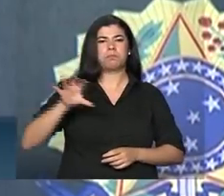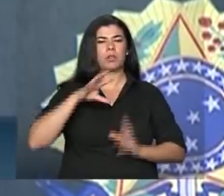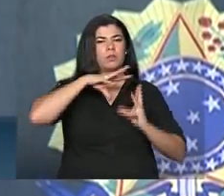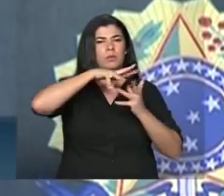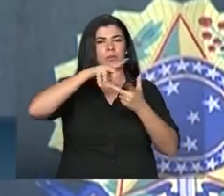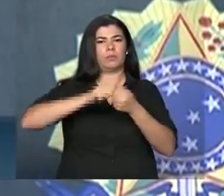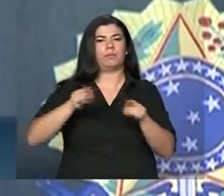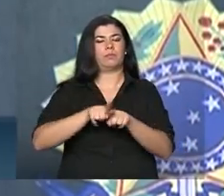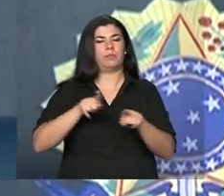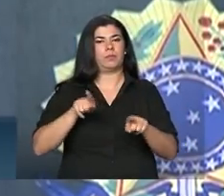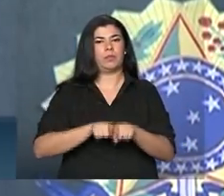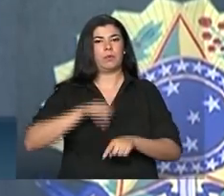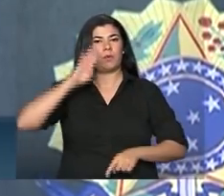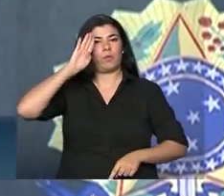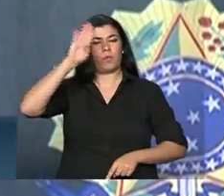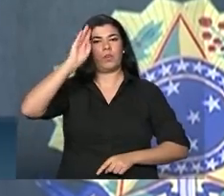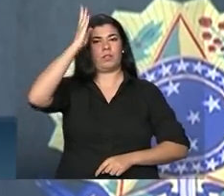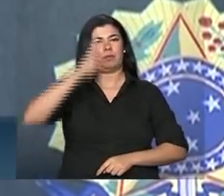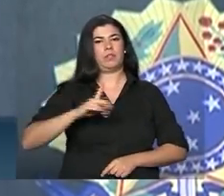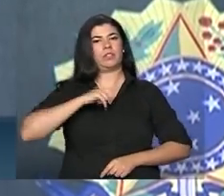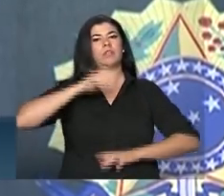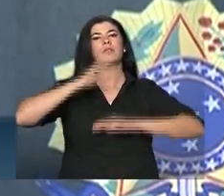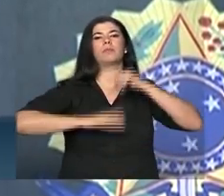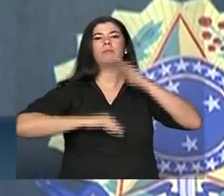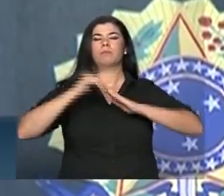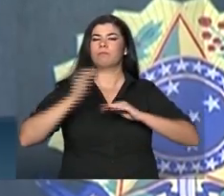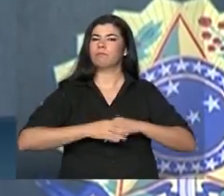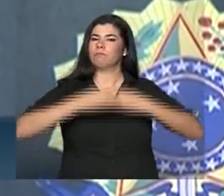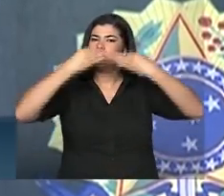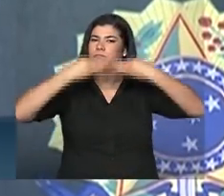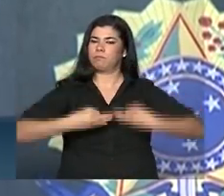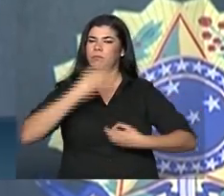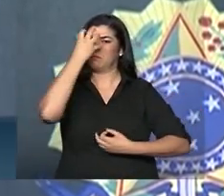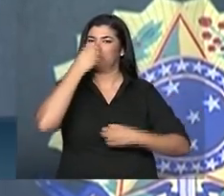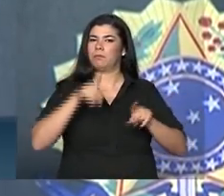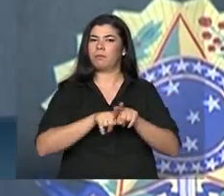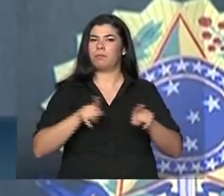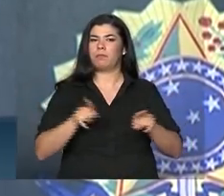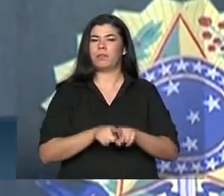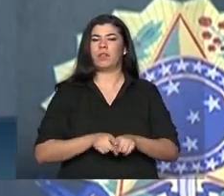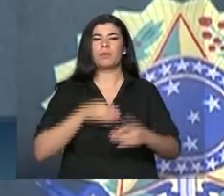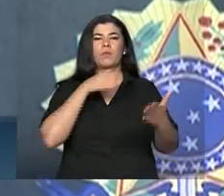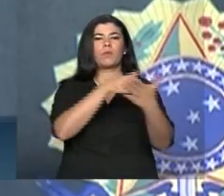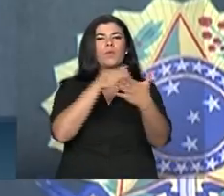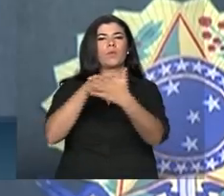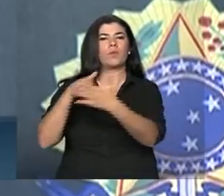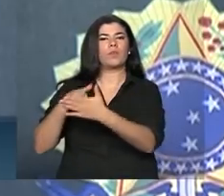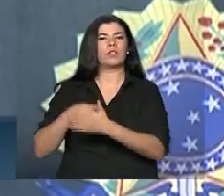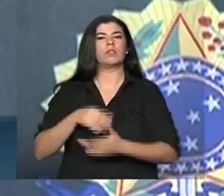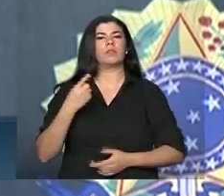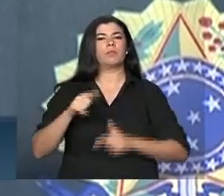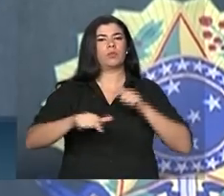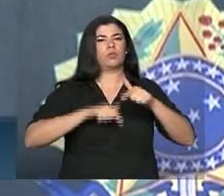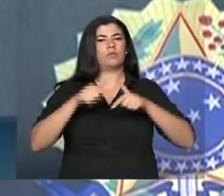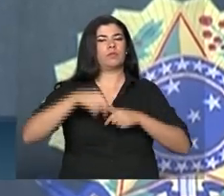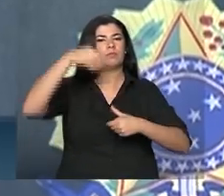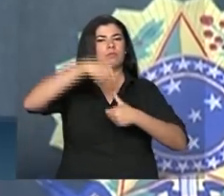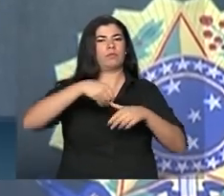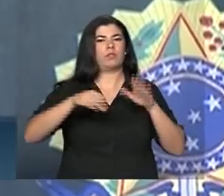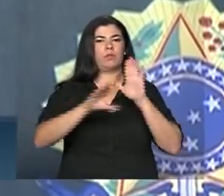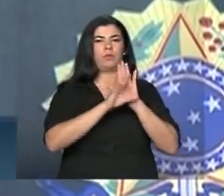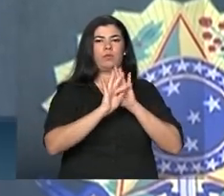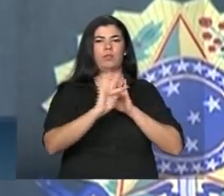Exército Brasileiro executa, com profissionalismo e seriedade, nos limites de suas funções